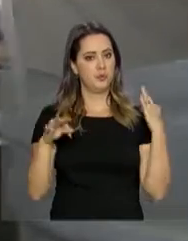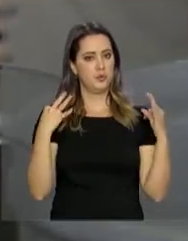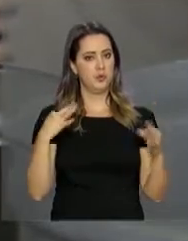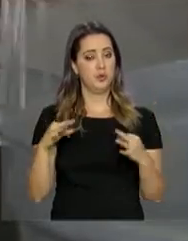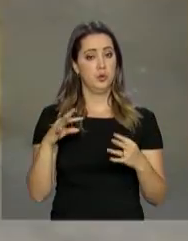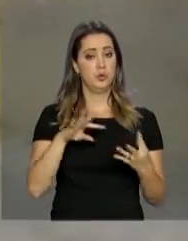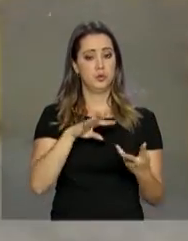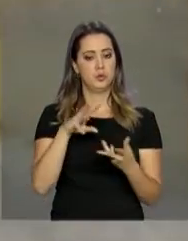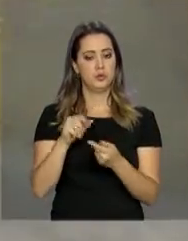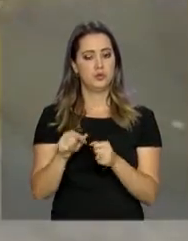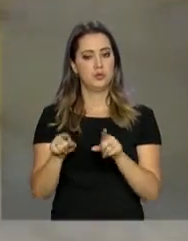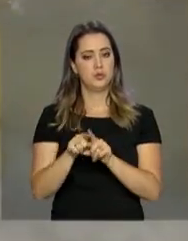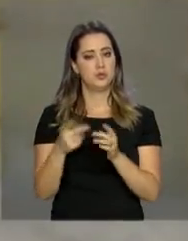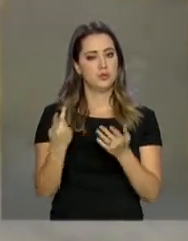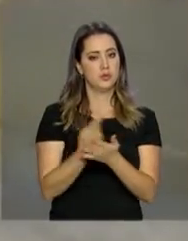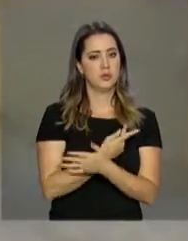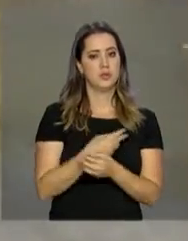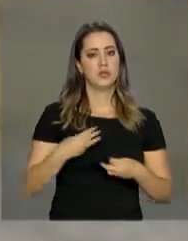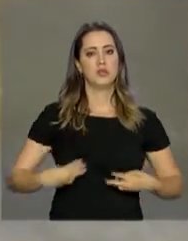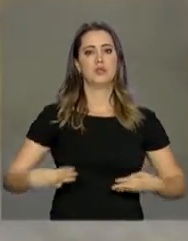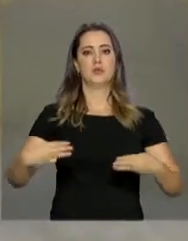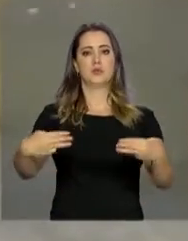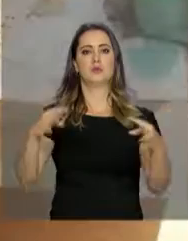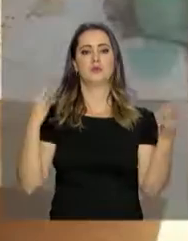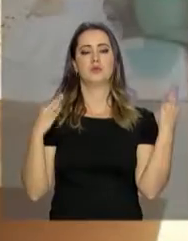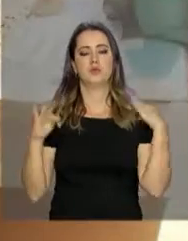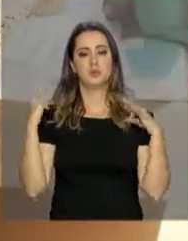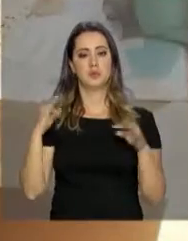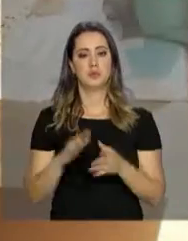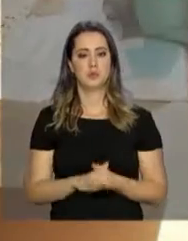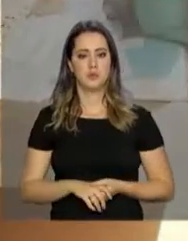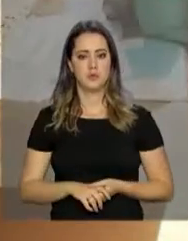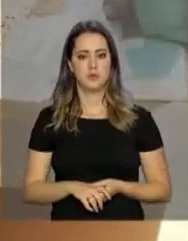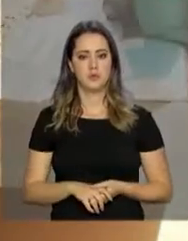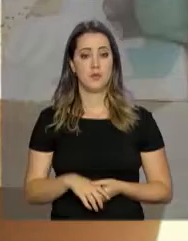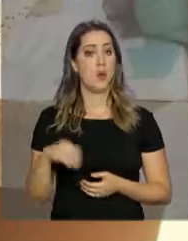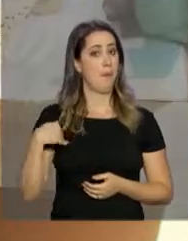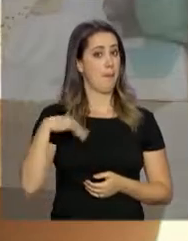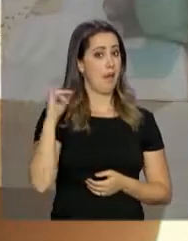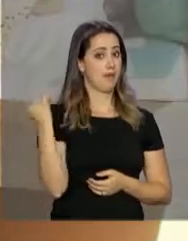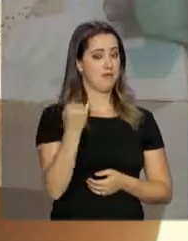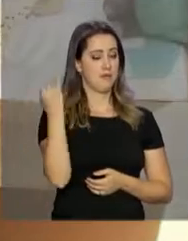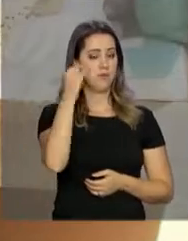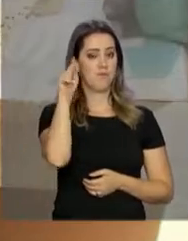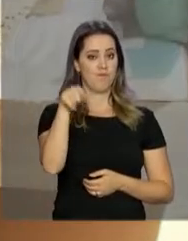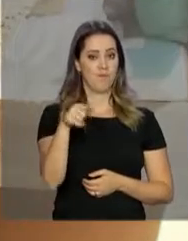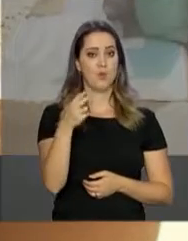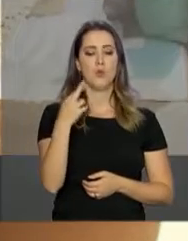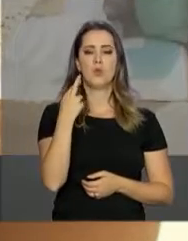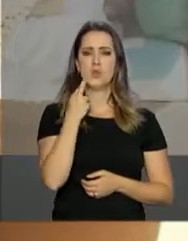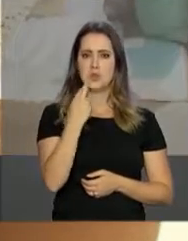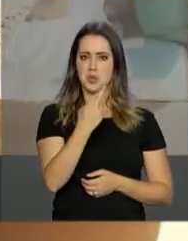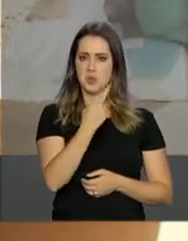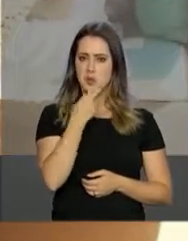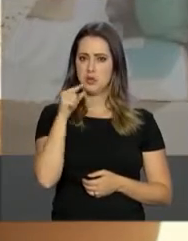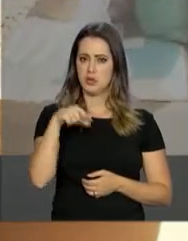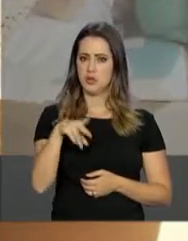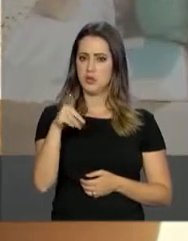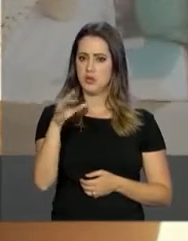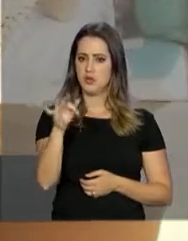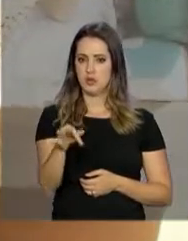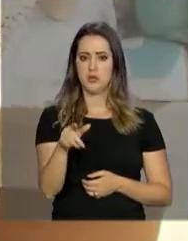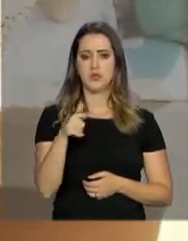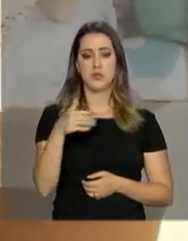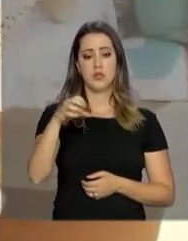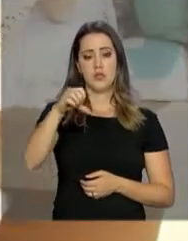2017 realizado pelo ministério do turismo e destaques da pesquisa foram os restaurantes aqui do distrito federal que